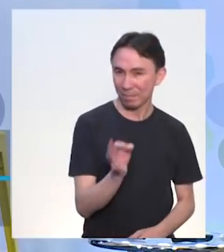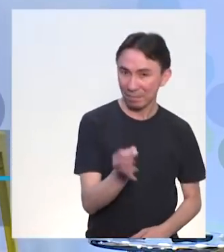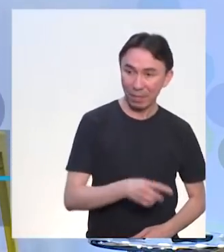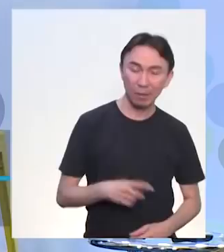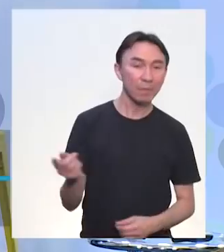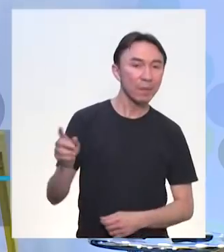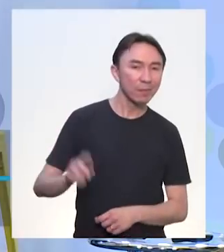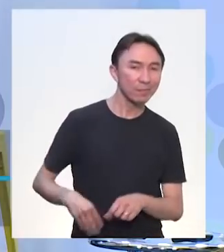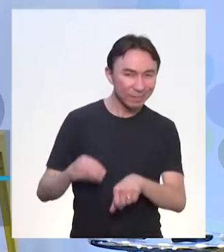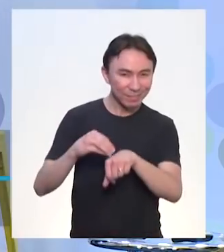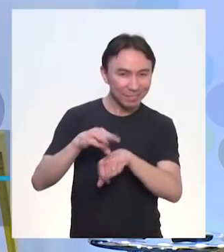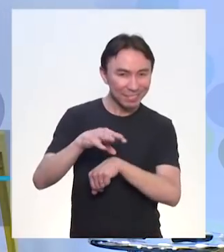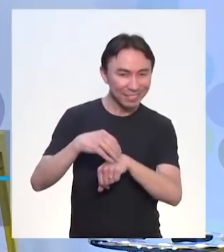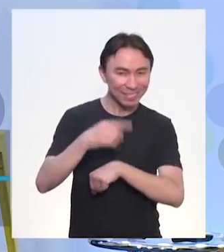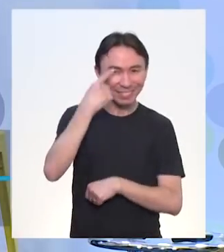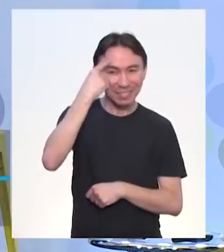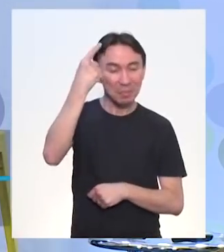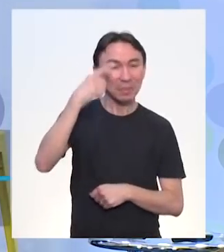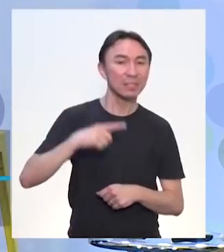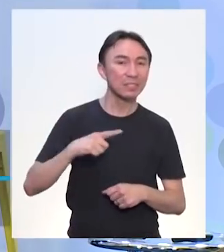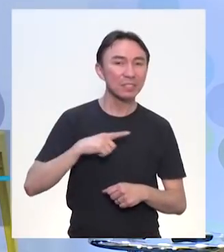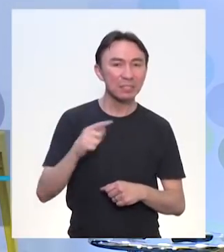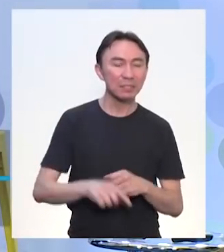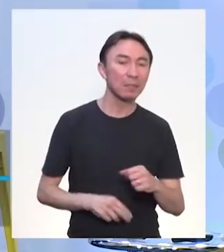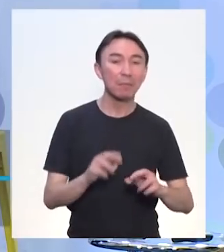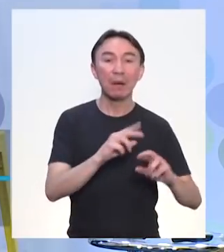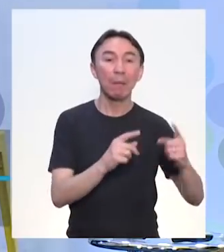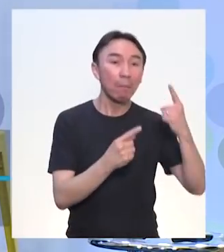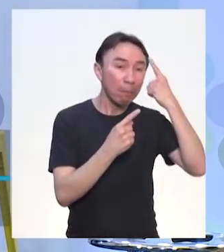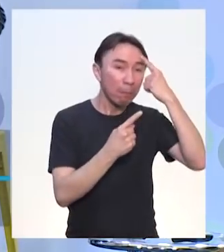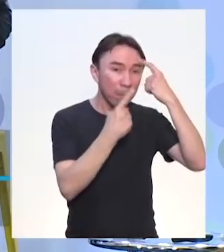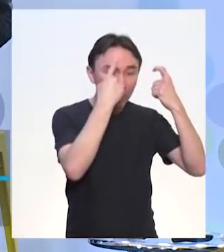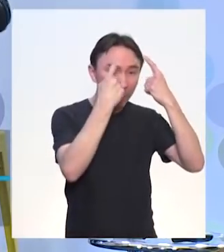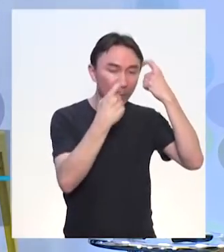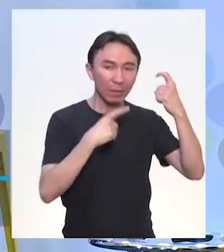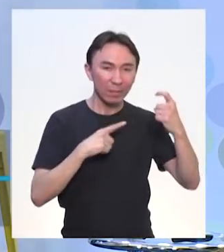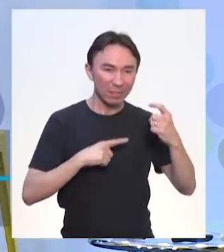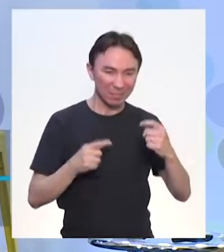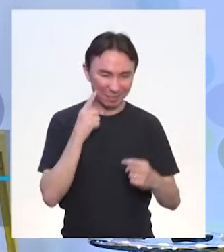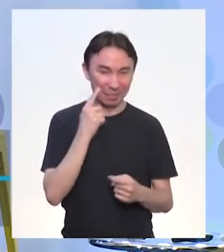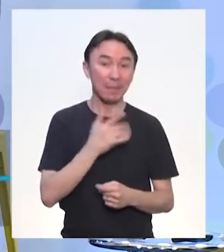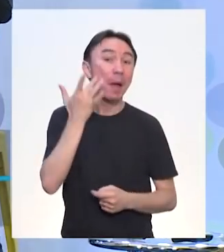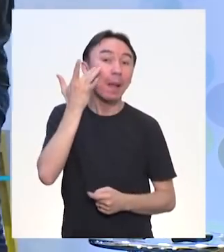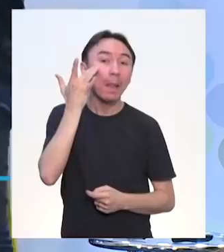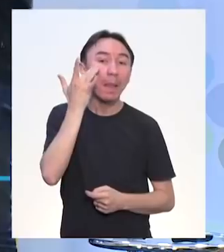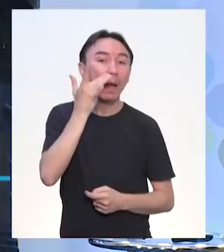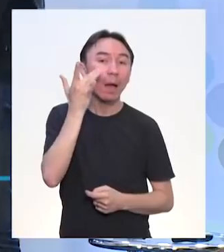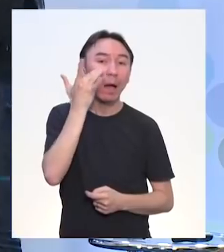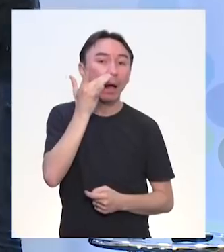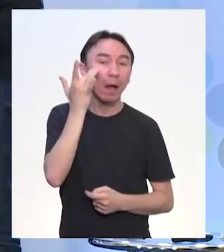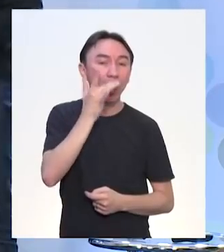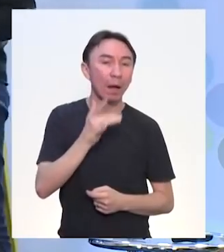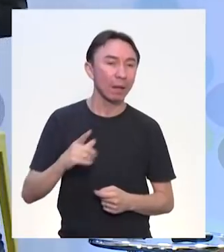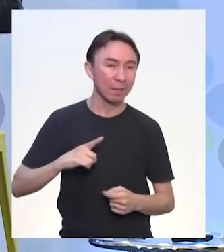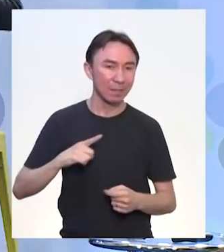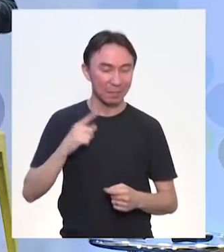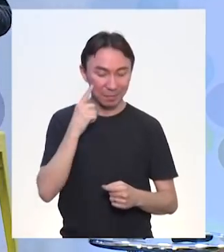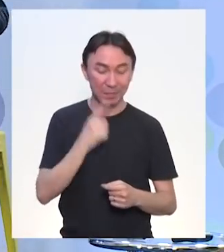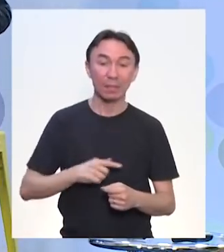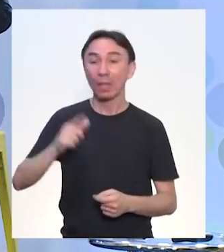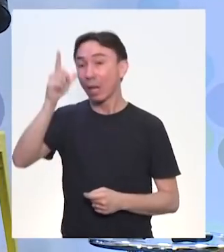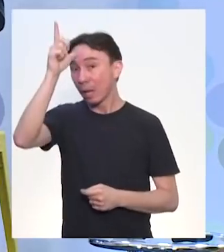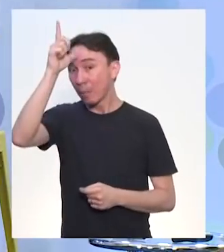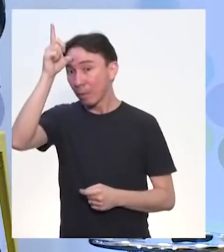ela deu sobre essa questão de fomento ideológico através da estética, olha que curioso. A Alemanha do